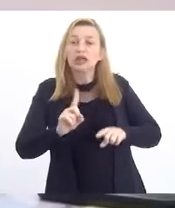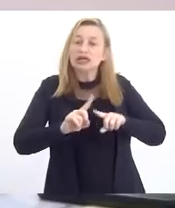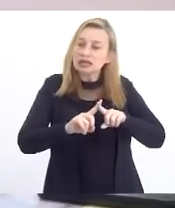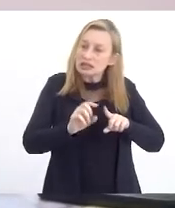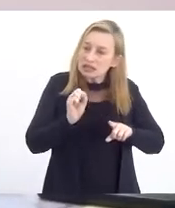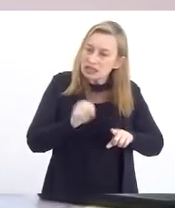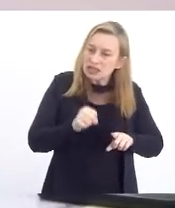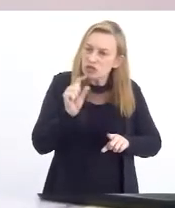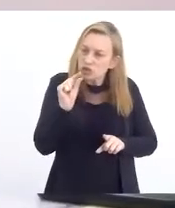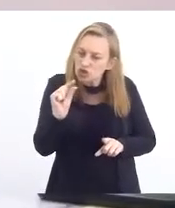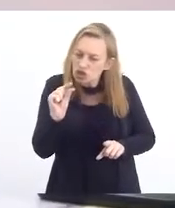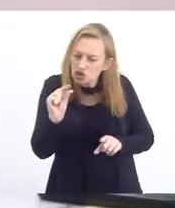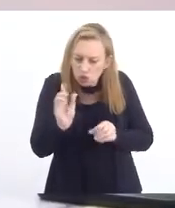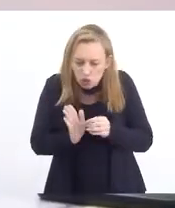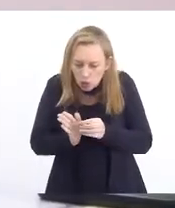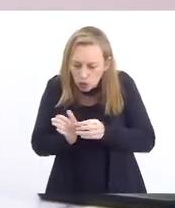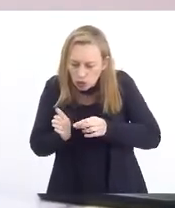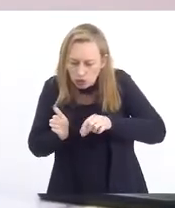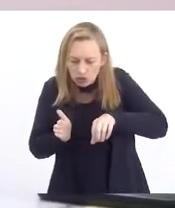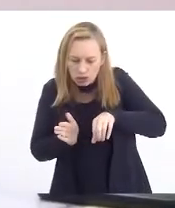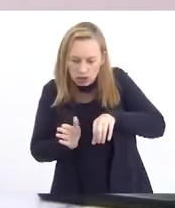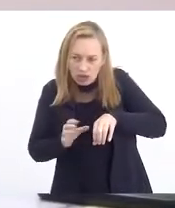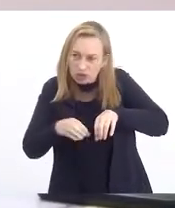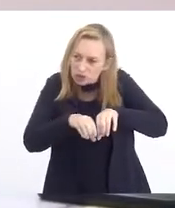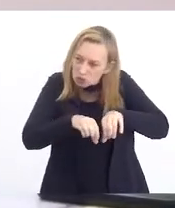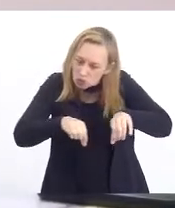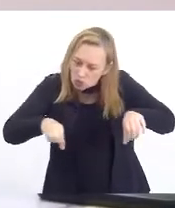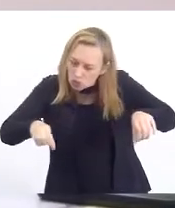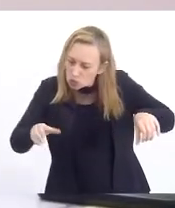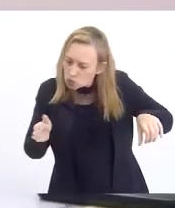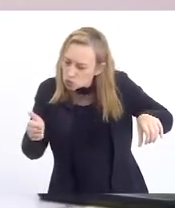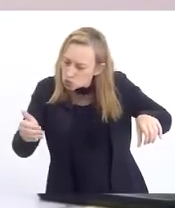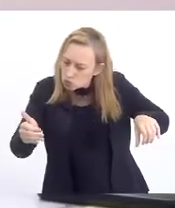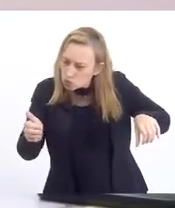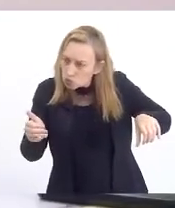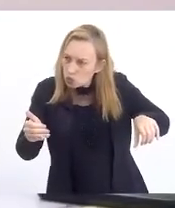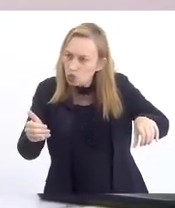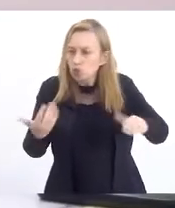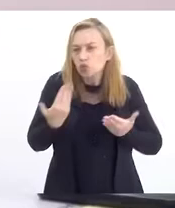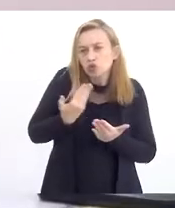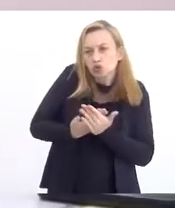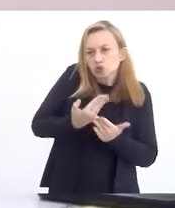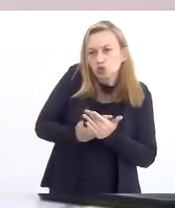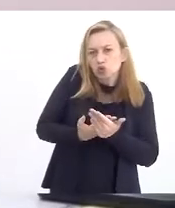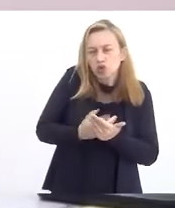dique só na captação da cidade. Isso já é uma decisão, Humberto? Isso é um estudo que está sendo feito. A decisão